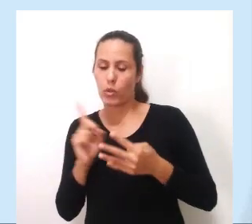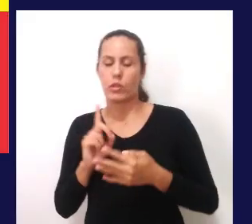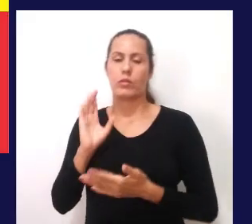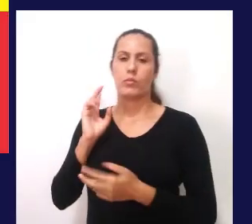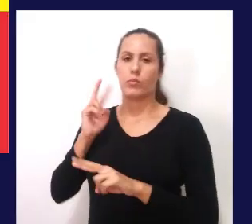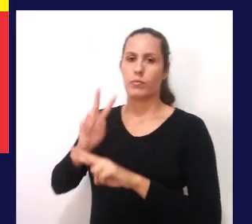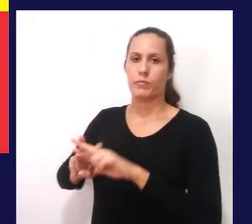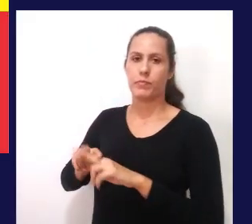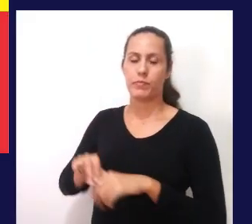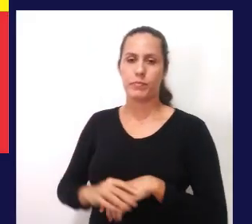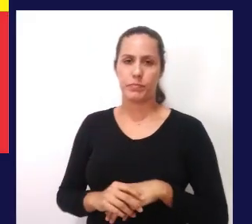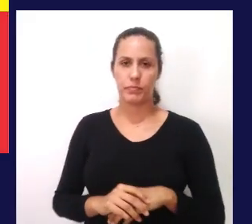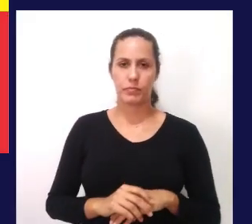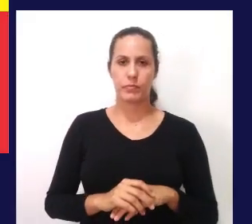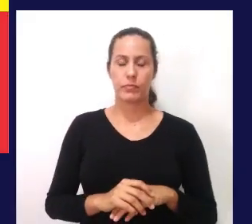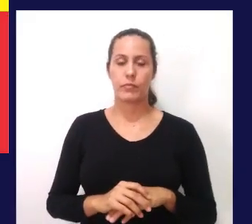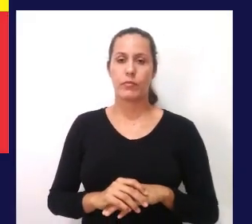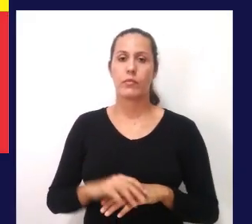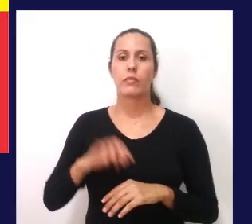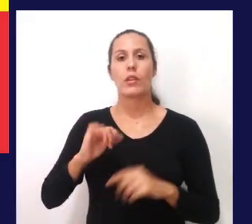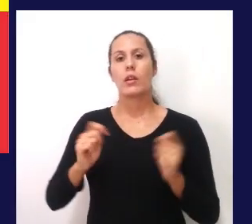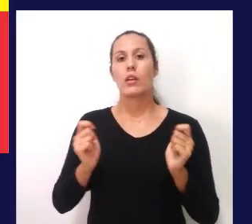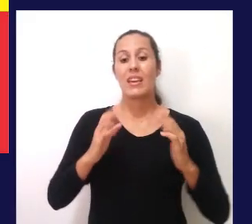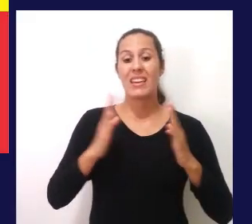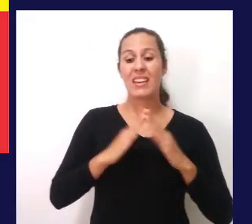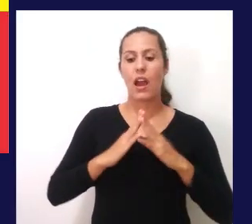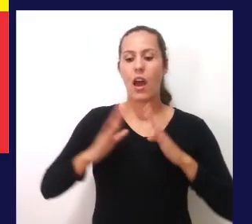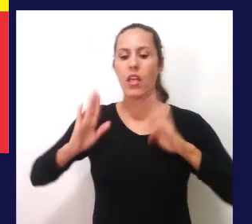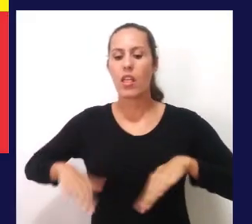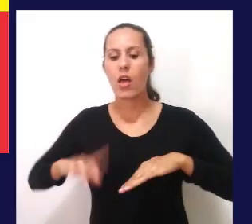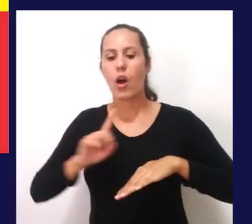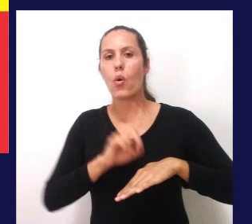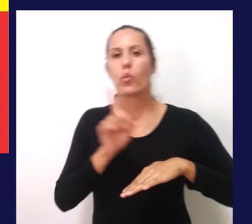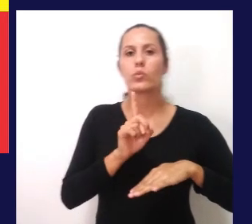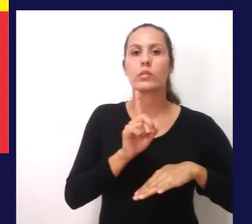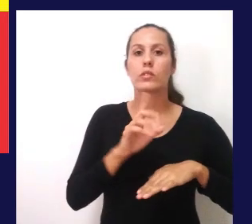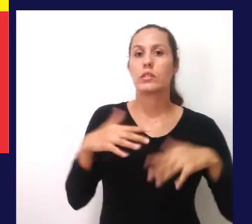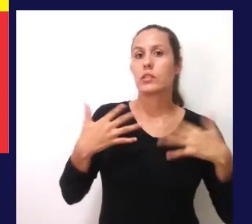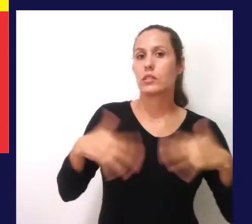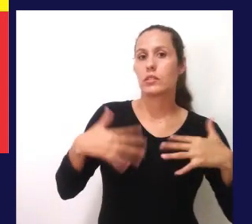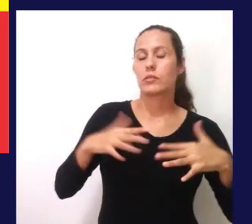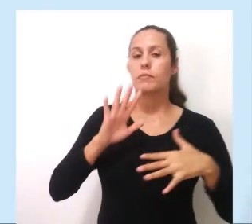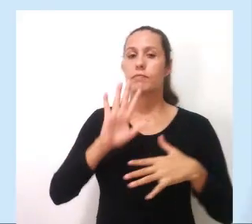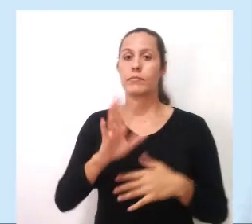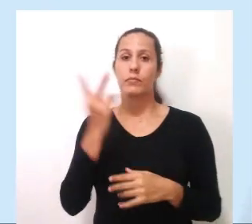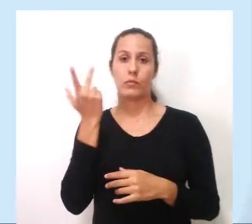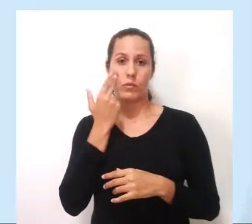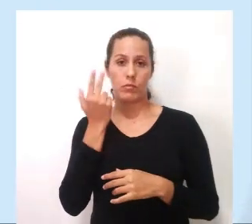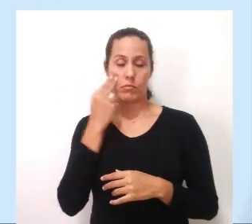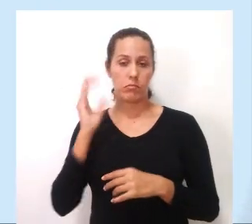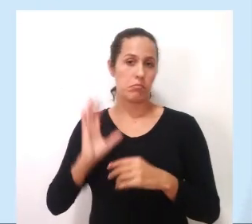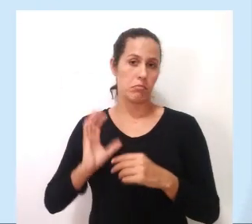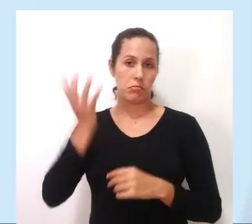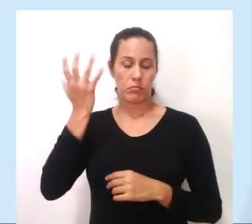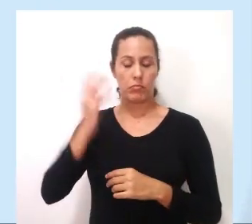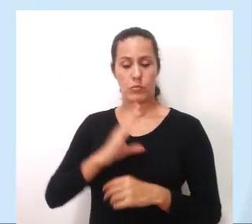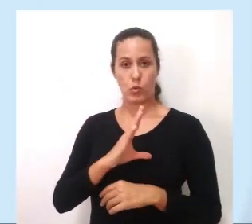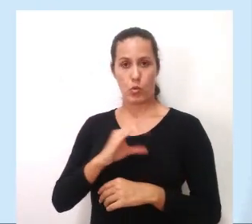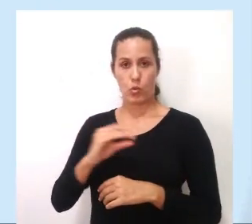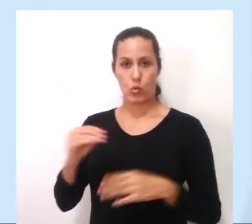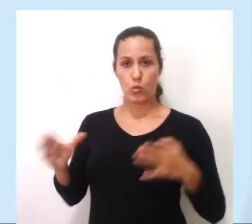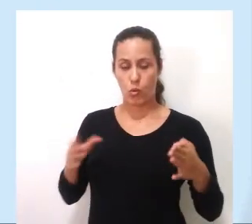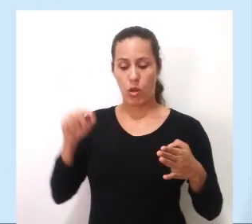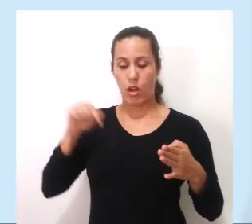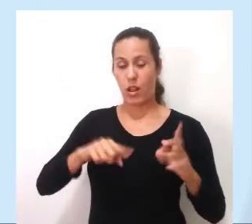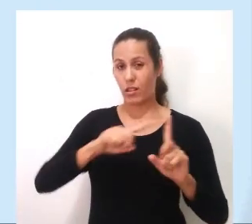casos. Outra coisa também é permanecer ou não em casa. Geralmente, quando